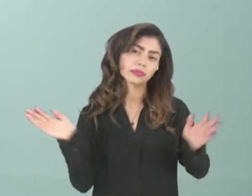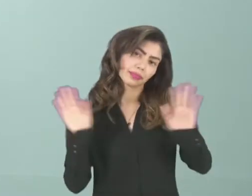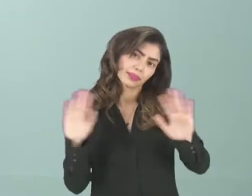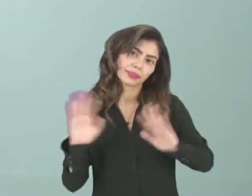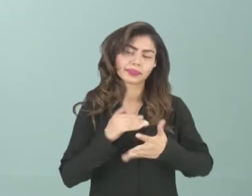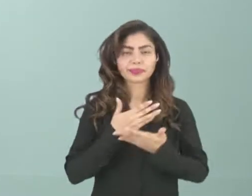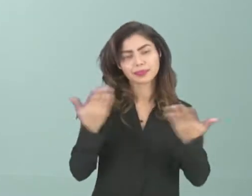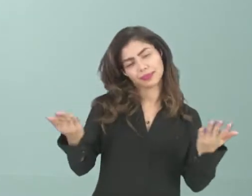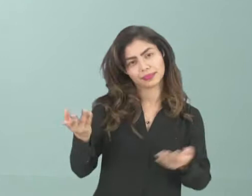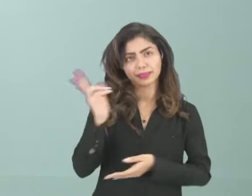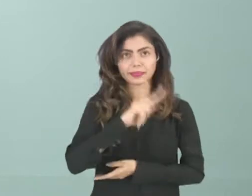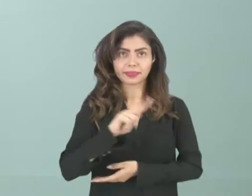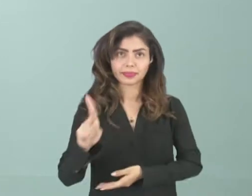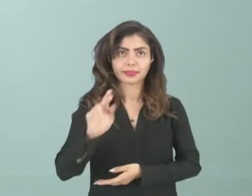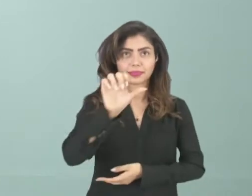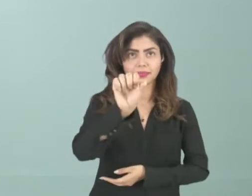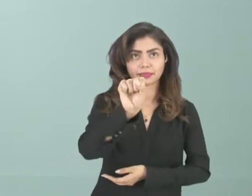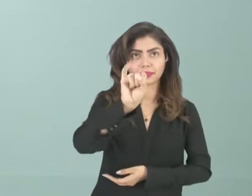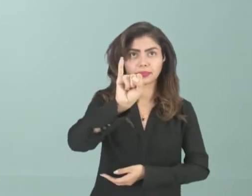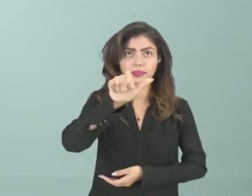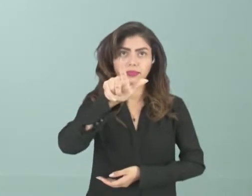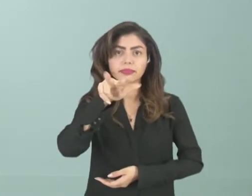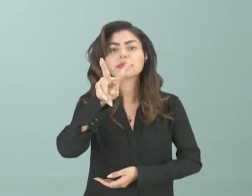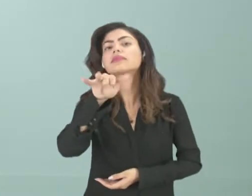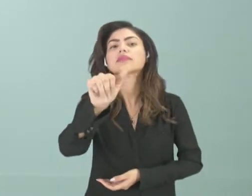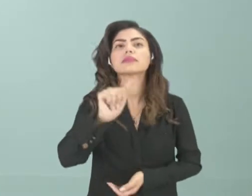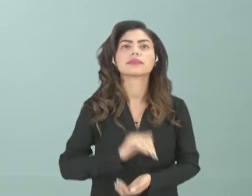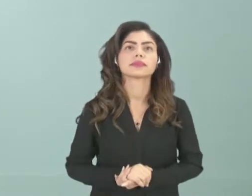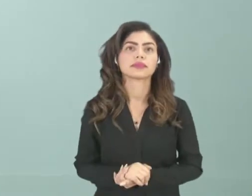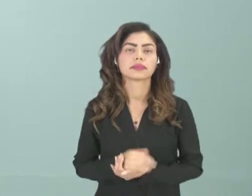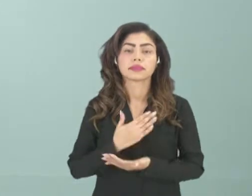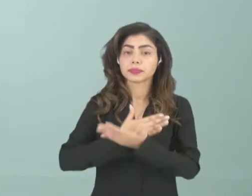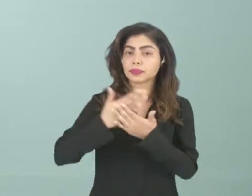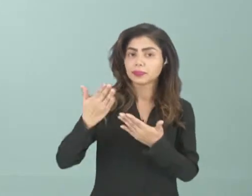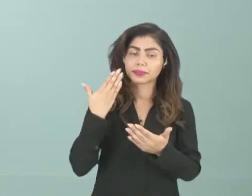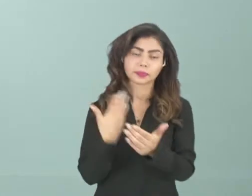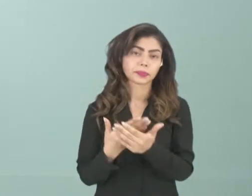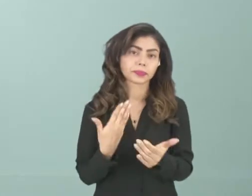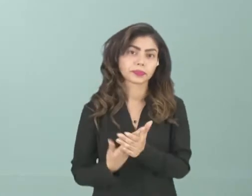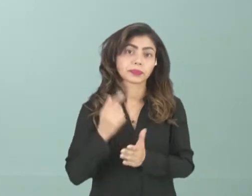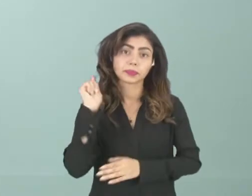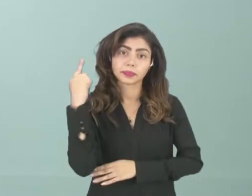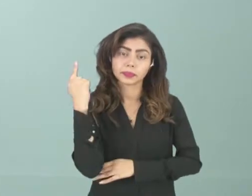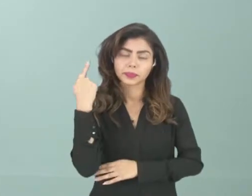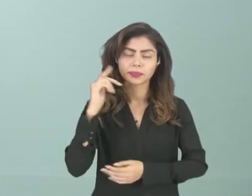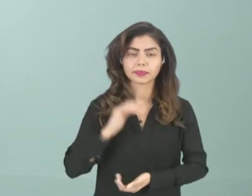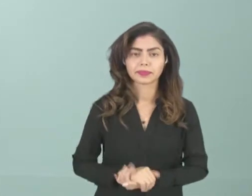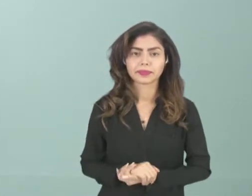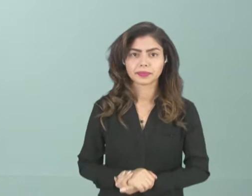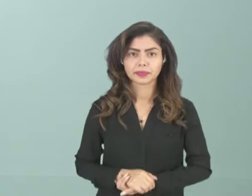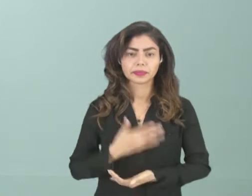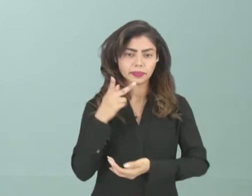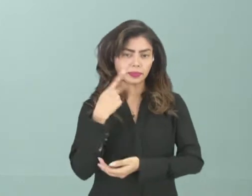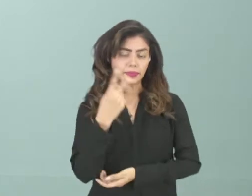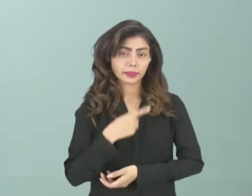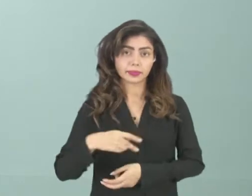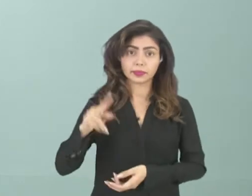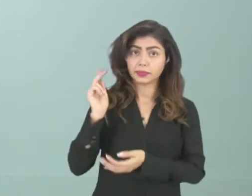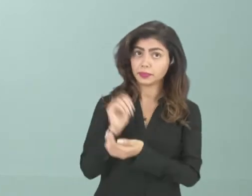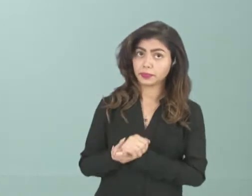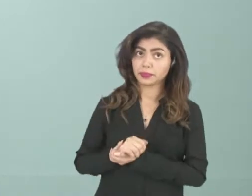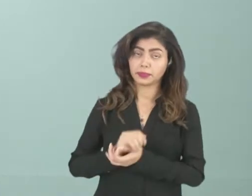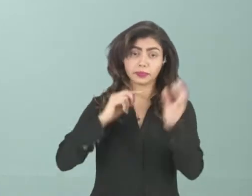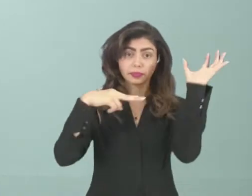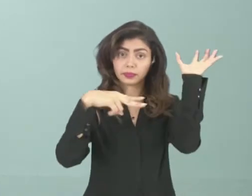Olá, pessoal! Eu sou a professora Silvana e vamos iniciar mais uma aula de Geografia. Hoje nós vamos falar sobre a questão do êxodo